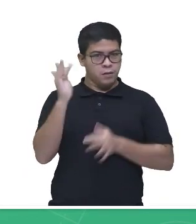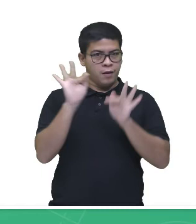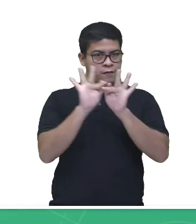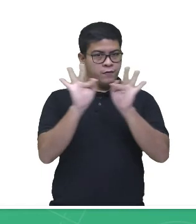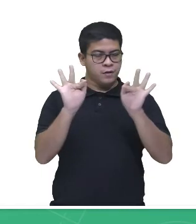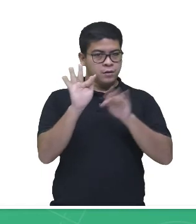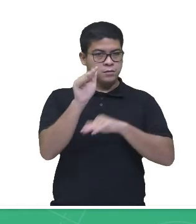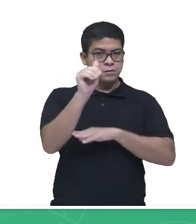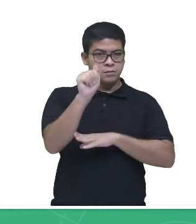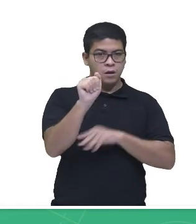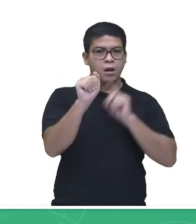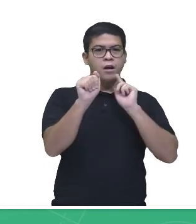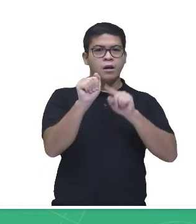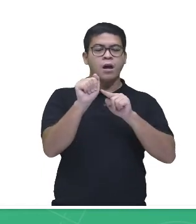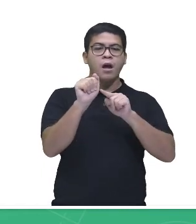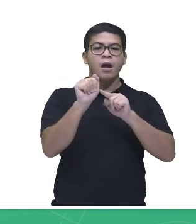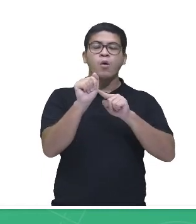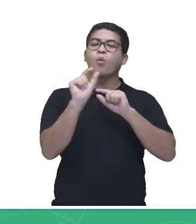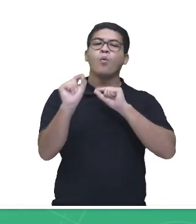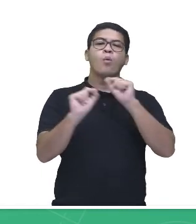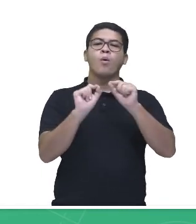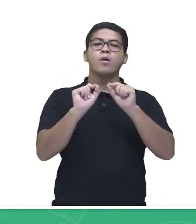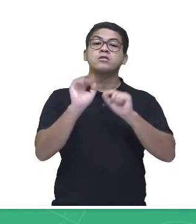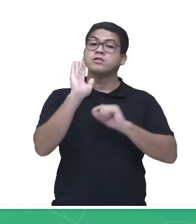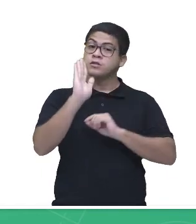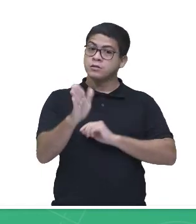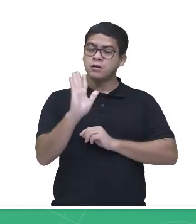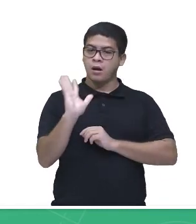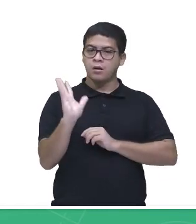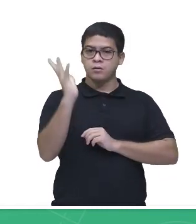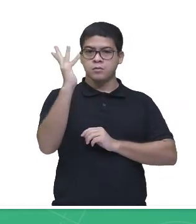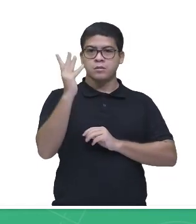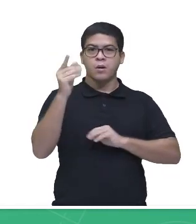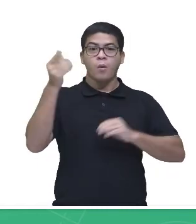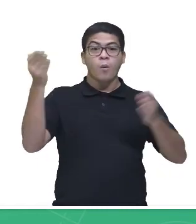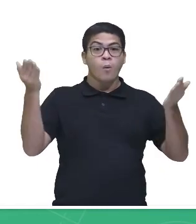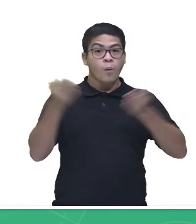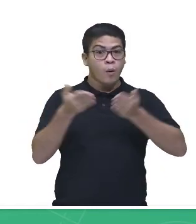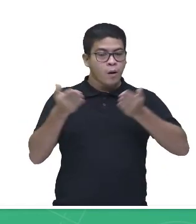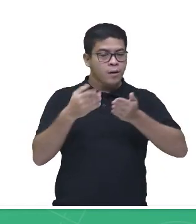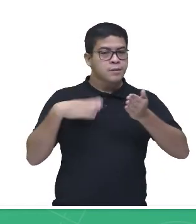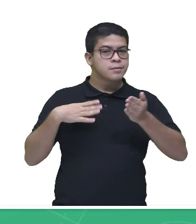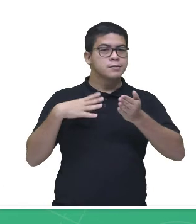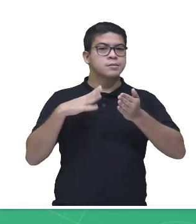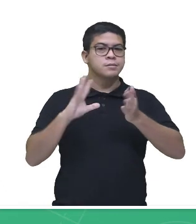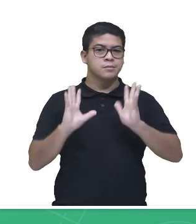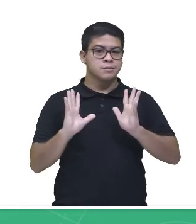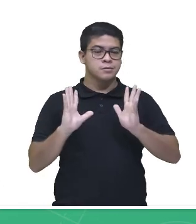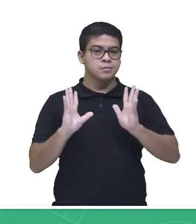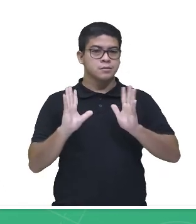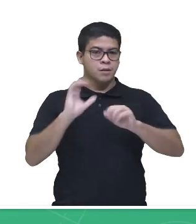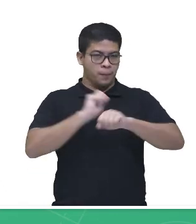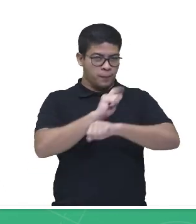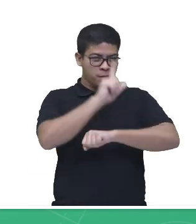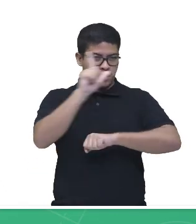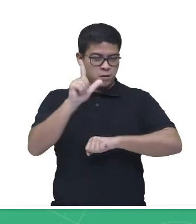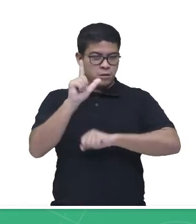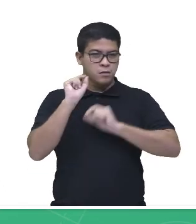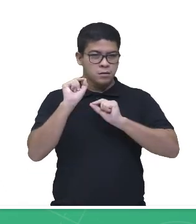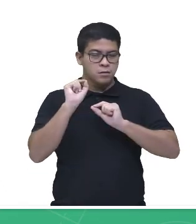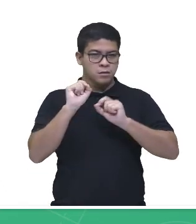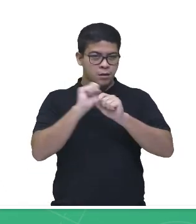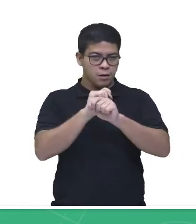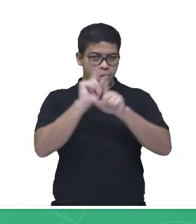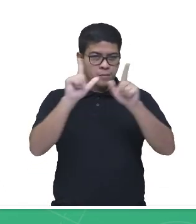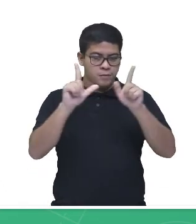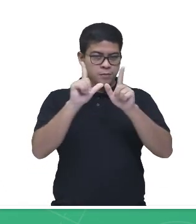Nós temos aí o sujeito, é interessante descobrir o sujeito da frase, tá? Porque eu só posso conjugar o verbo depois que eu descubro o